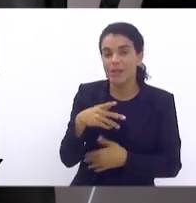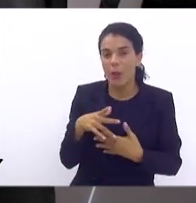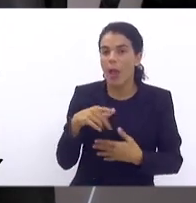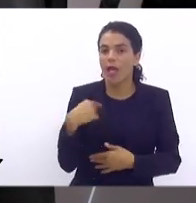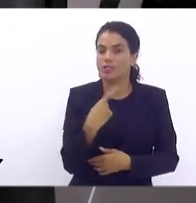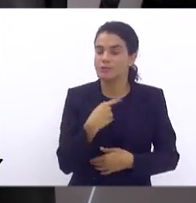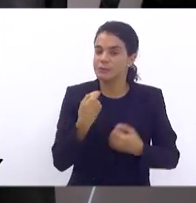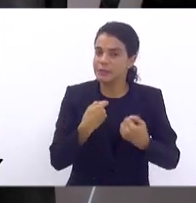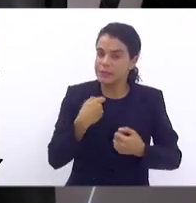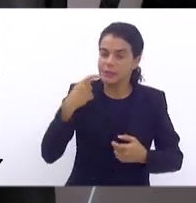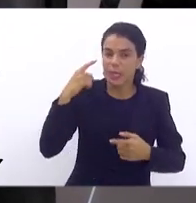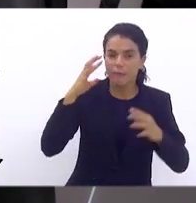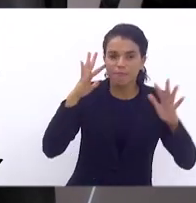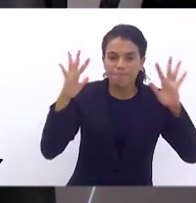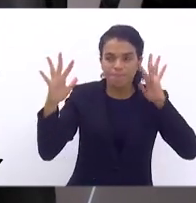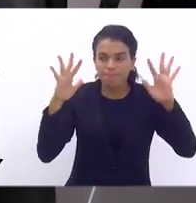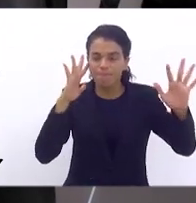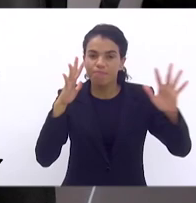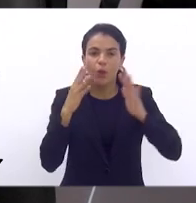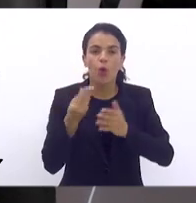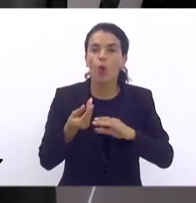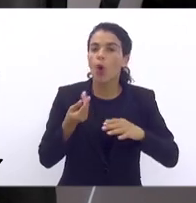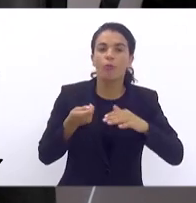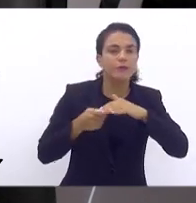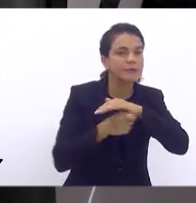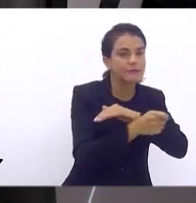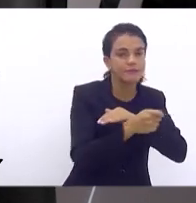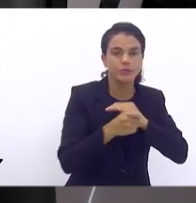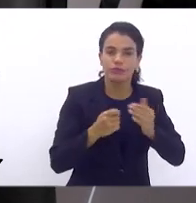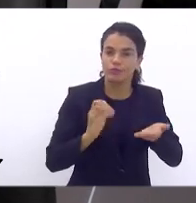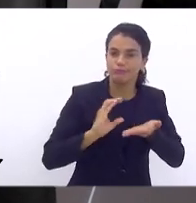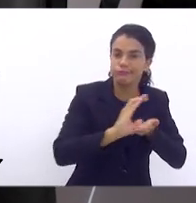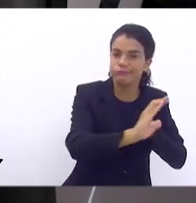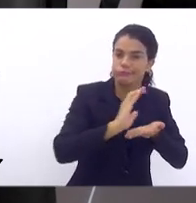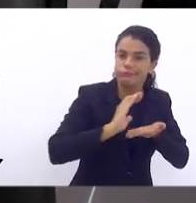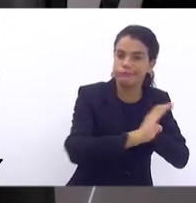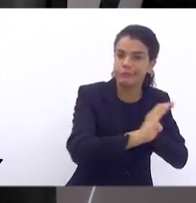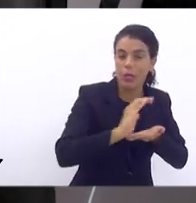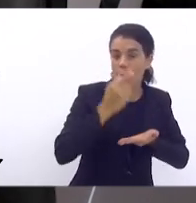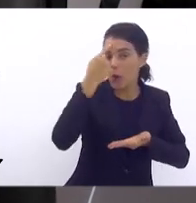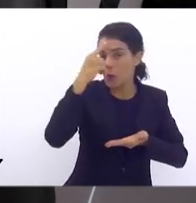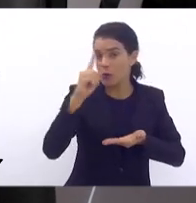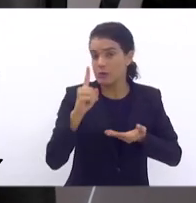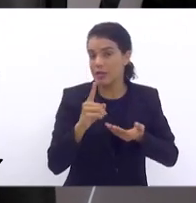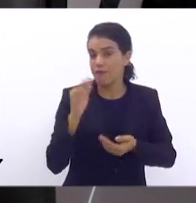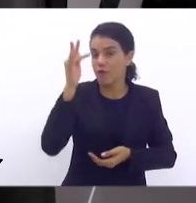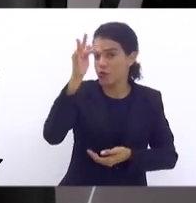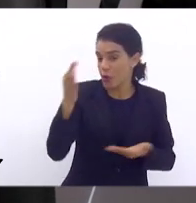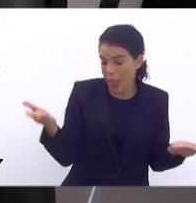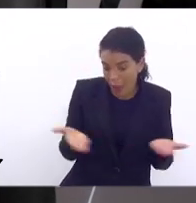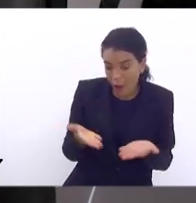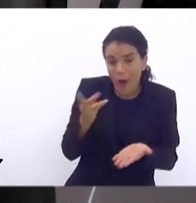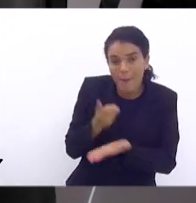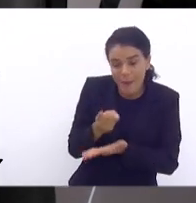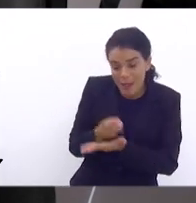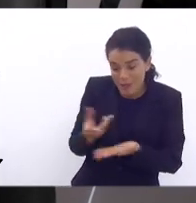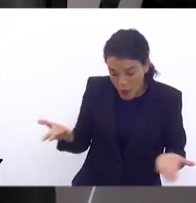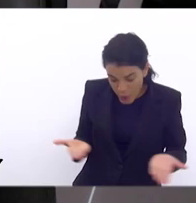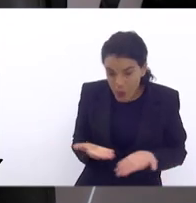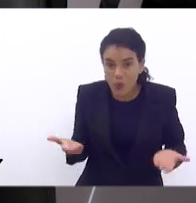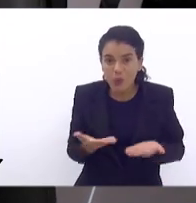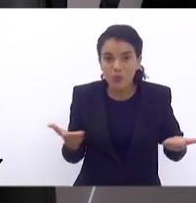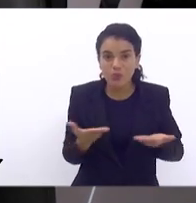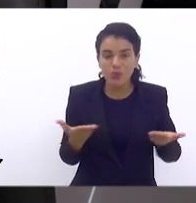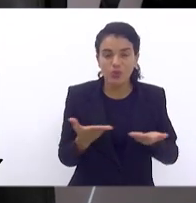começar a pensar em investir nisso é o assim não sei nem se é o futuro eu acho que é hoje né